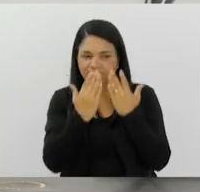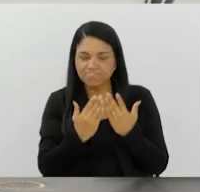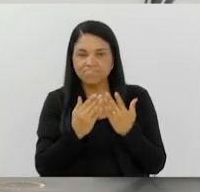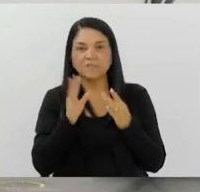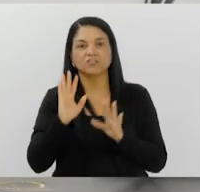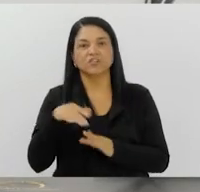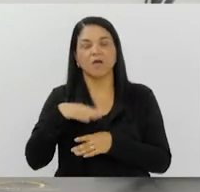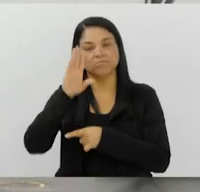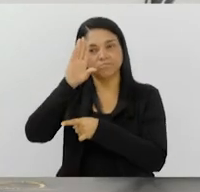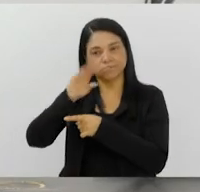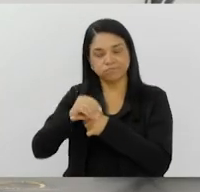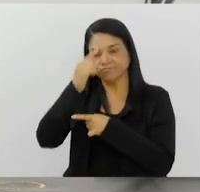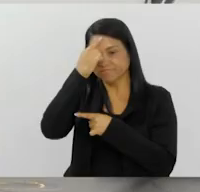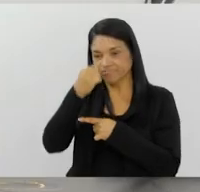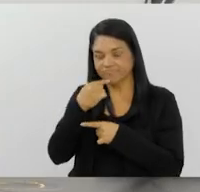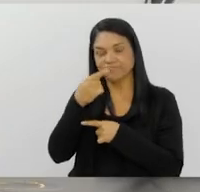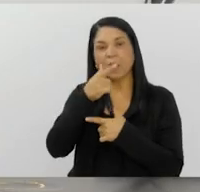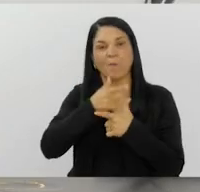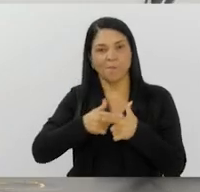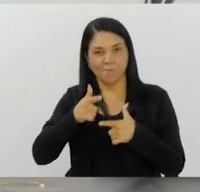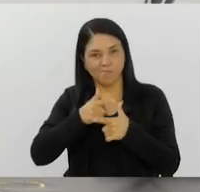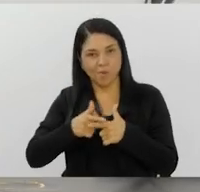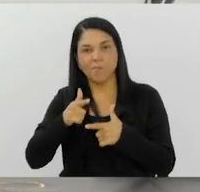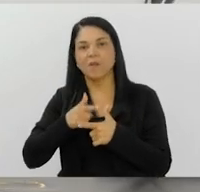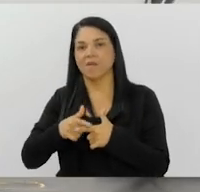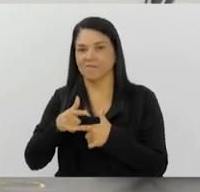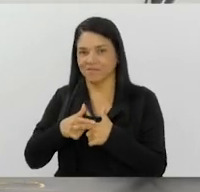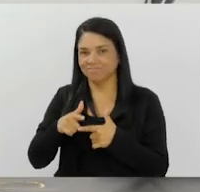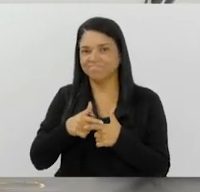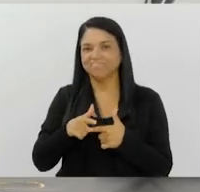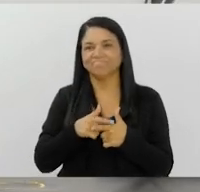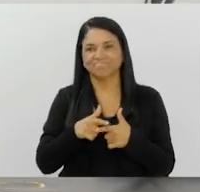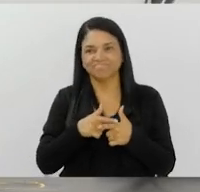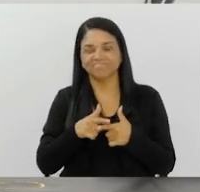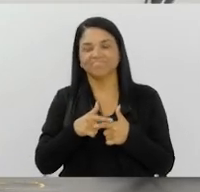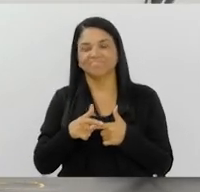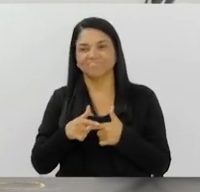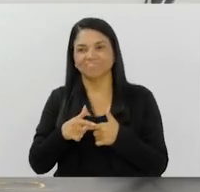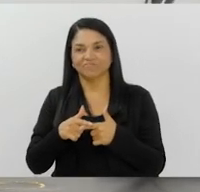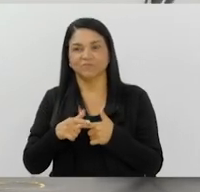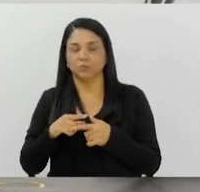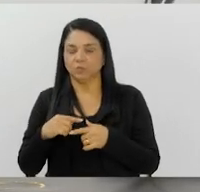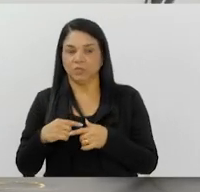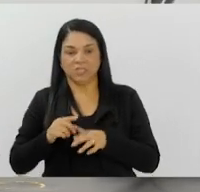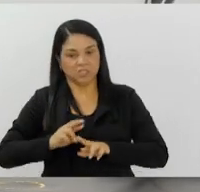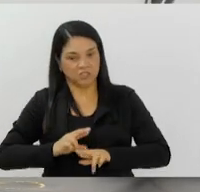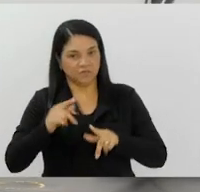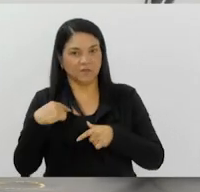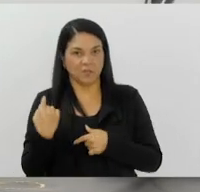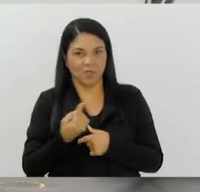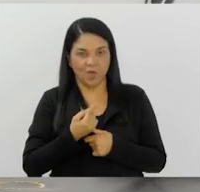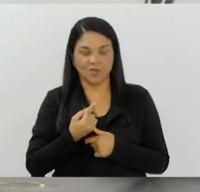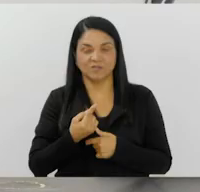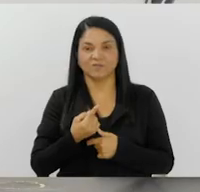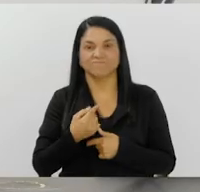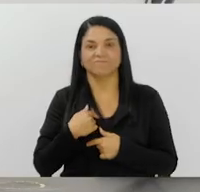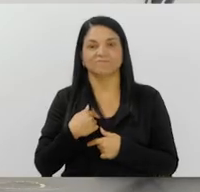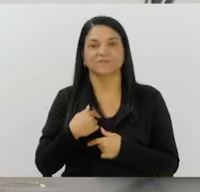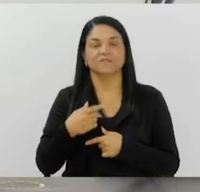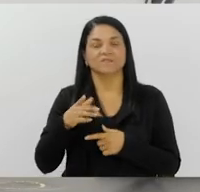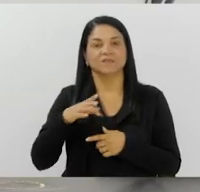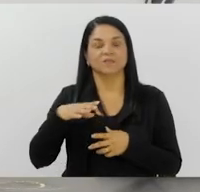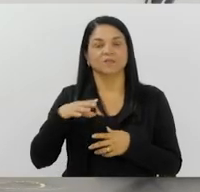reconhecimento facial é um problema é um problema que era não era nosso veio trazido do Norte